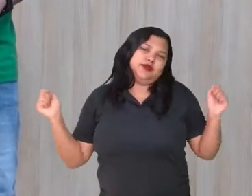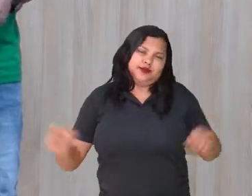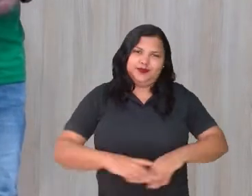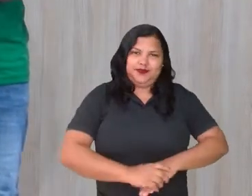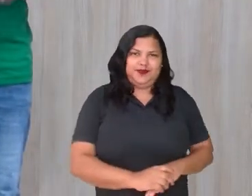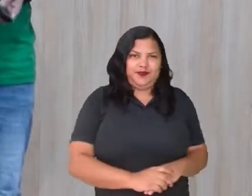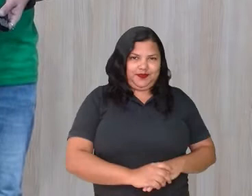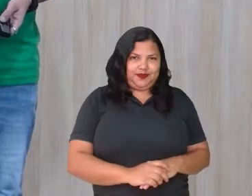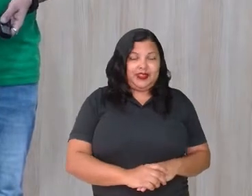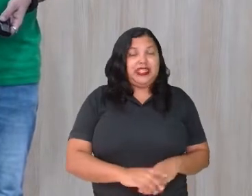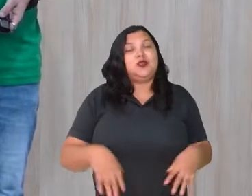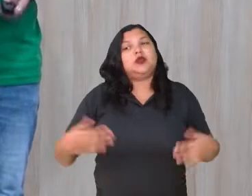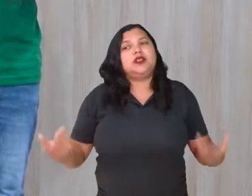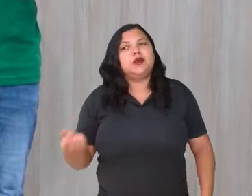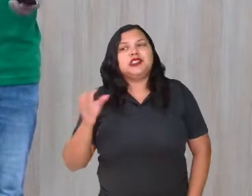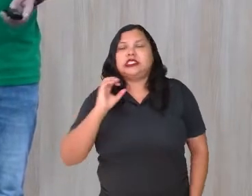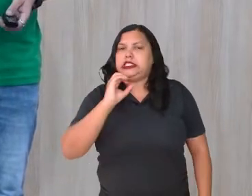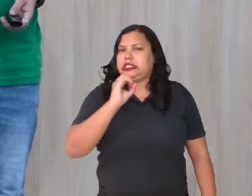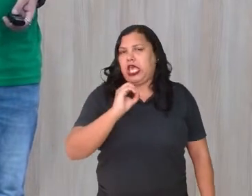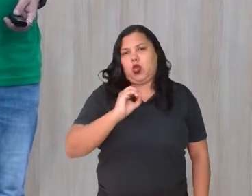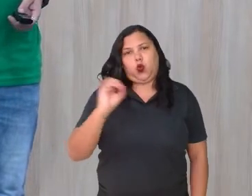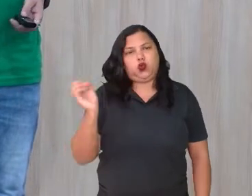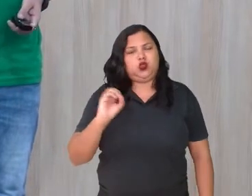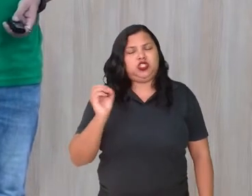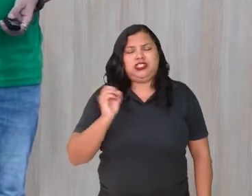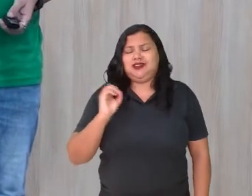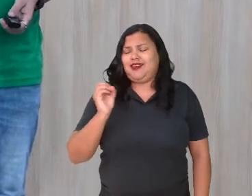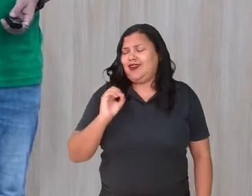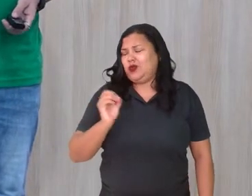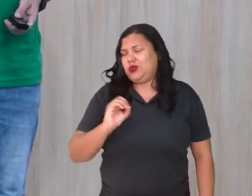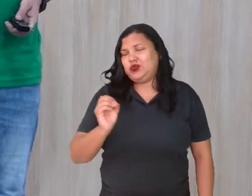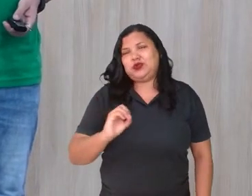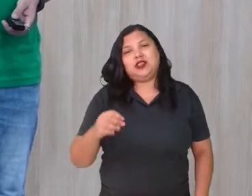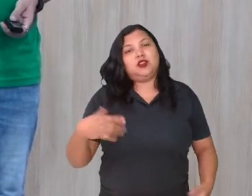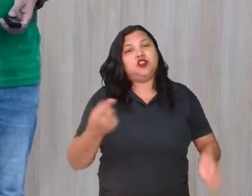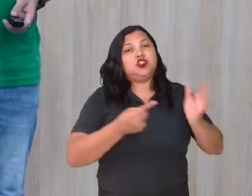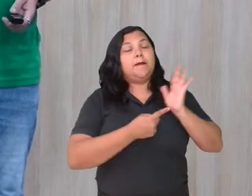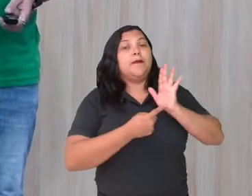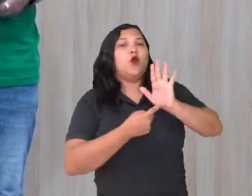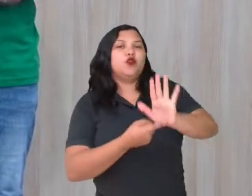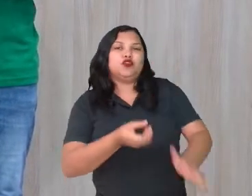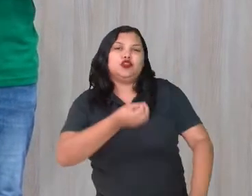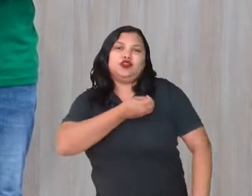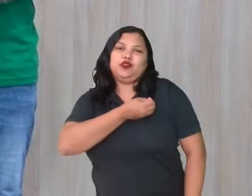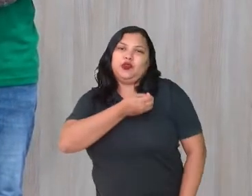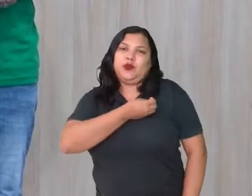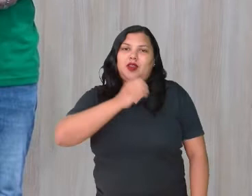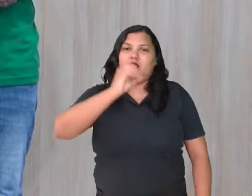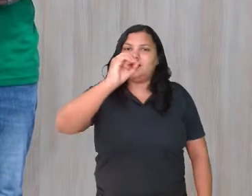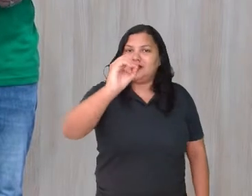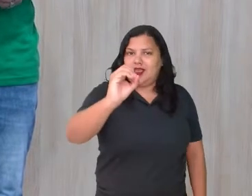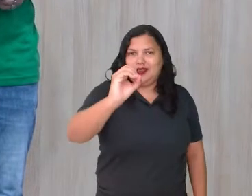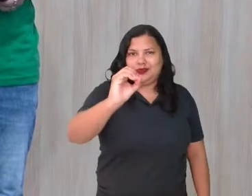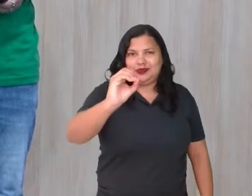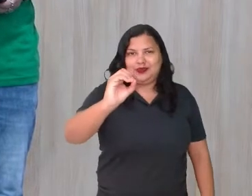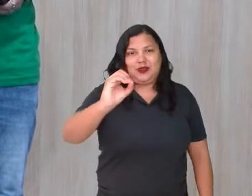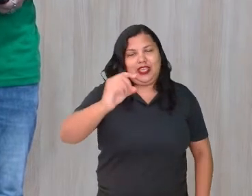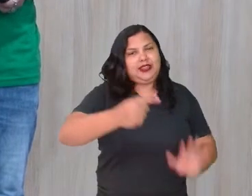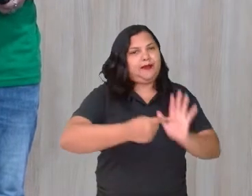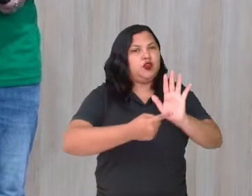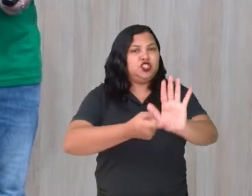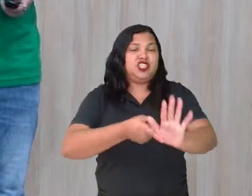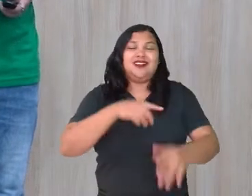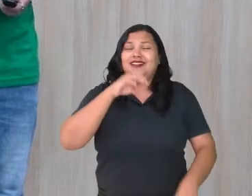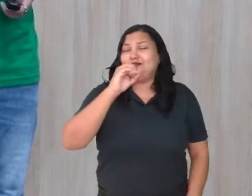tá certo? Então esse termo, zero chance, observa que a gente apresentou um número aí, de modo que esse número ele está indicando